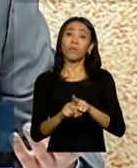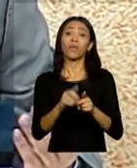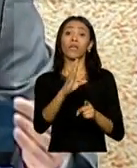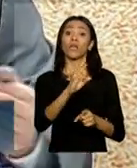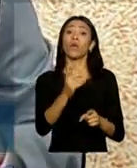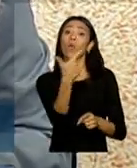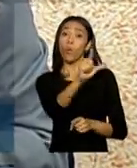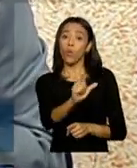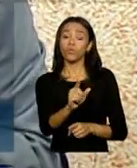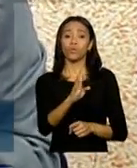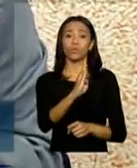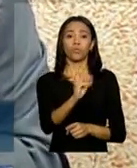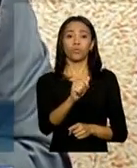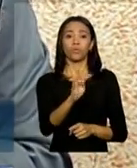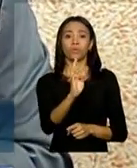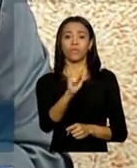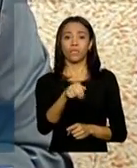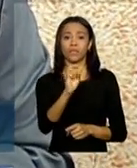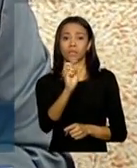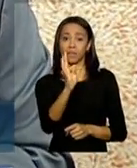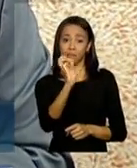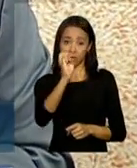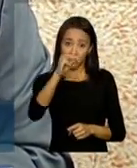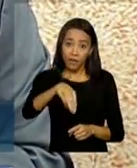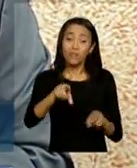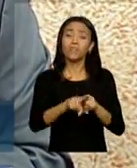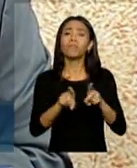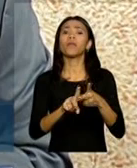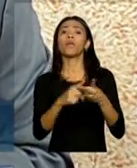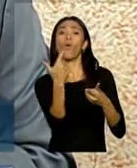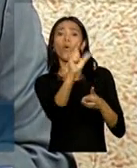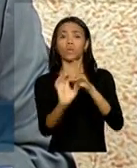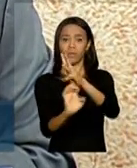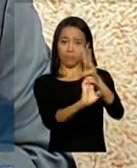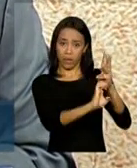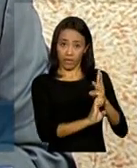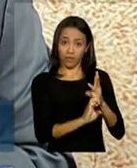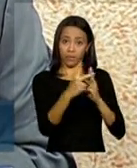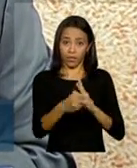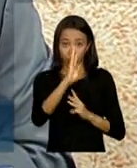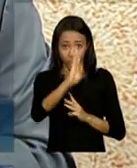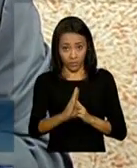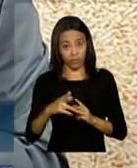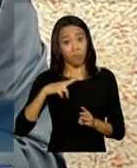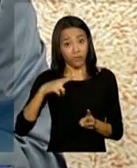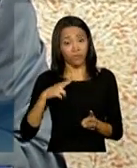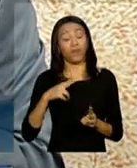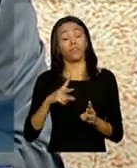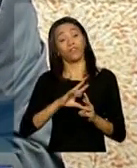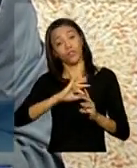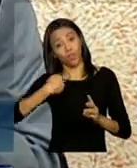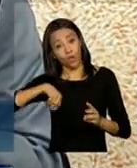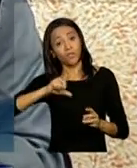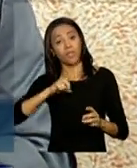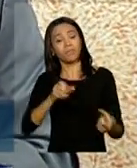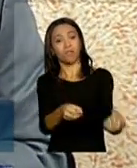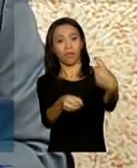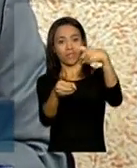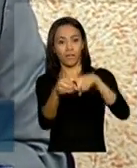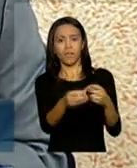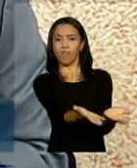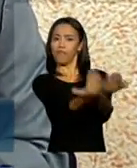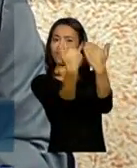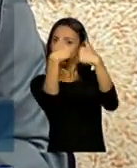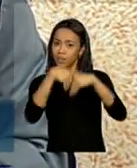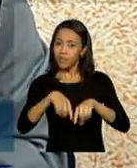nacionais também né eu tenho parcerias também com empresas privadas nacionais estaremos lá e e e o secretário Artur que